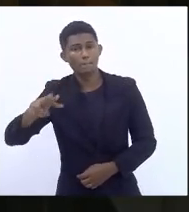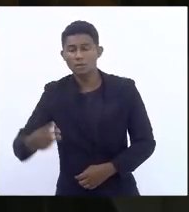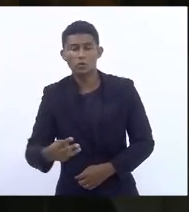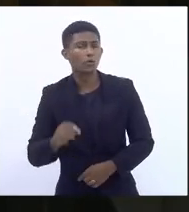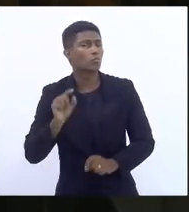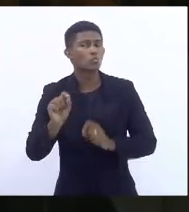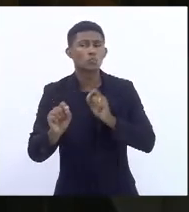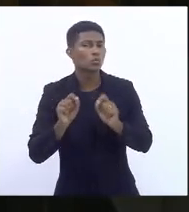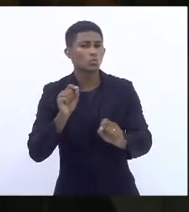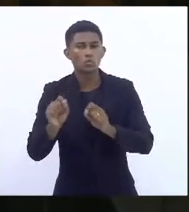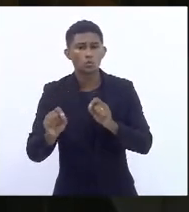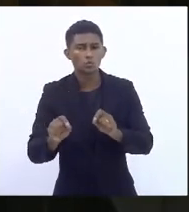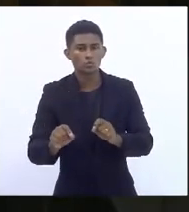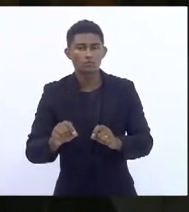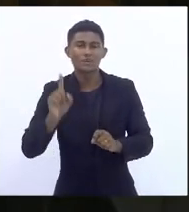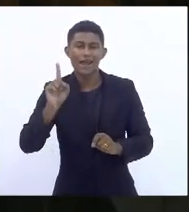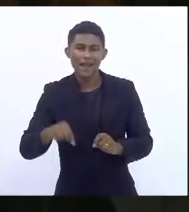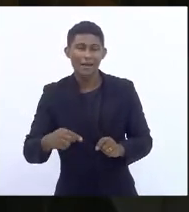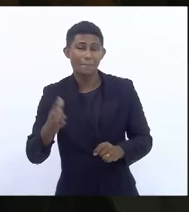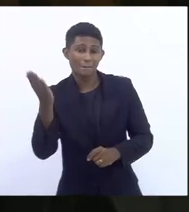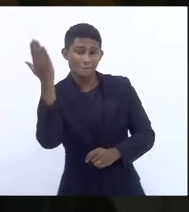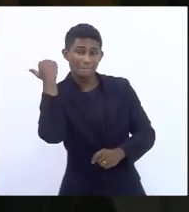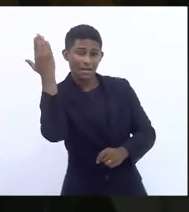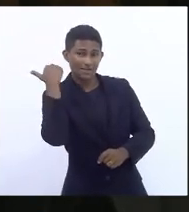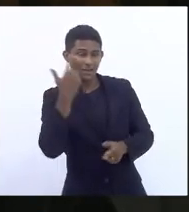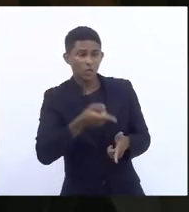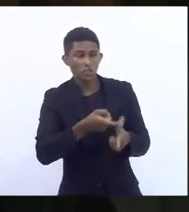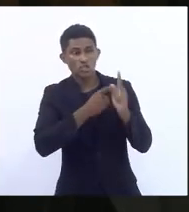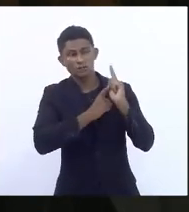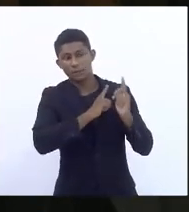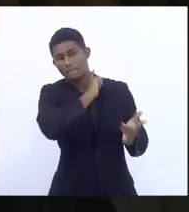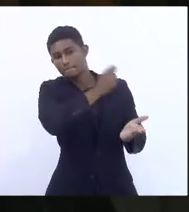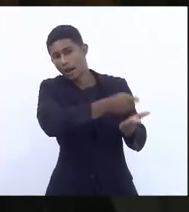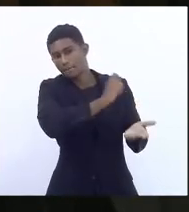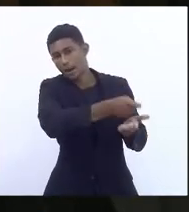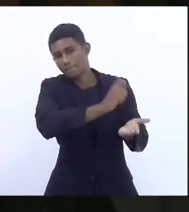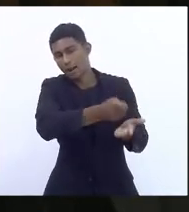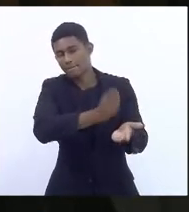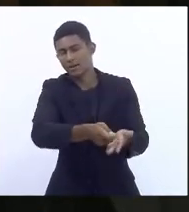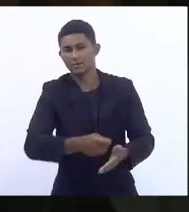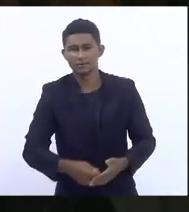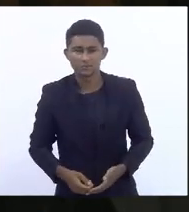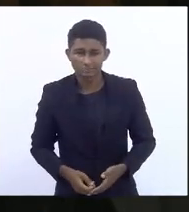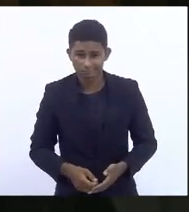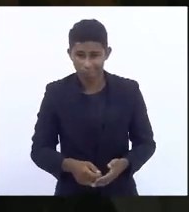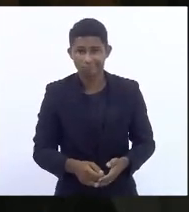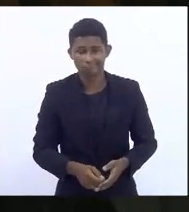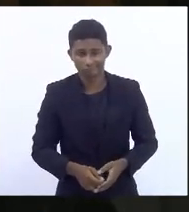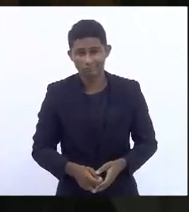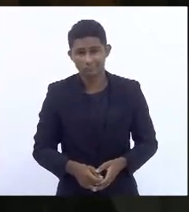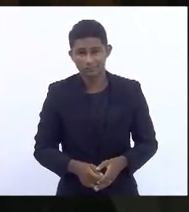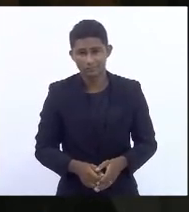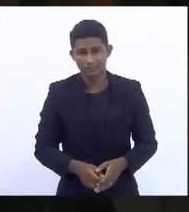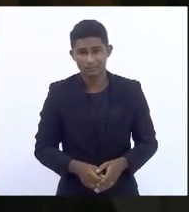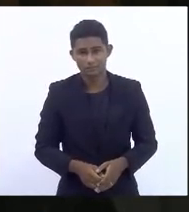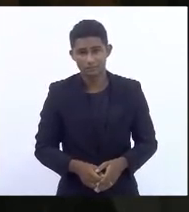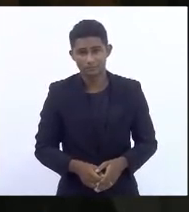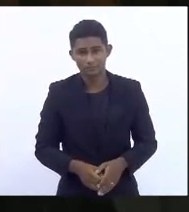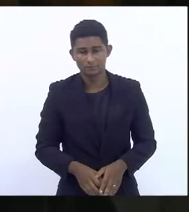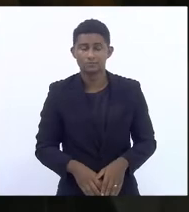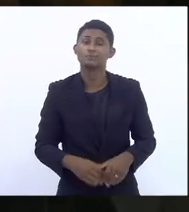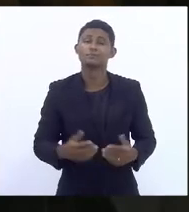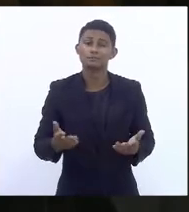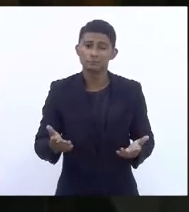com restos a pagar, ou seja, despesas de exercícios anteriores. Portanto, não há